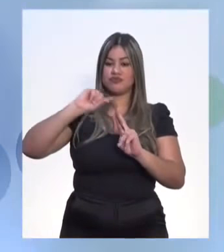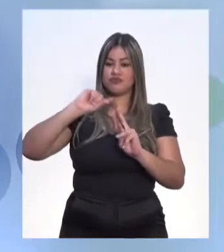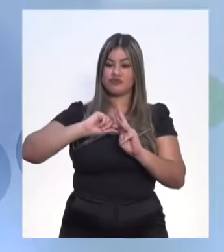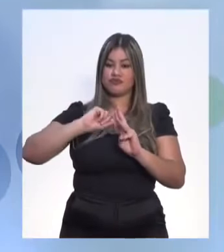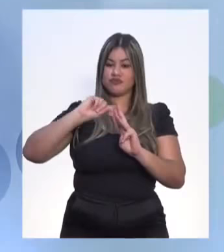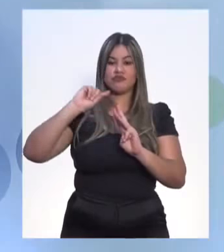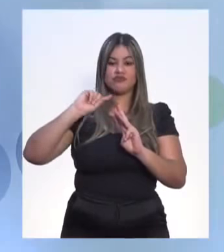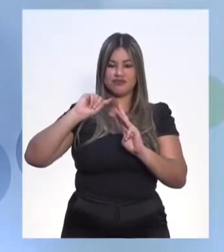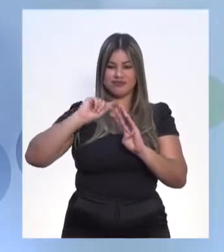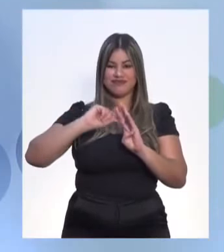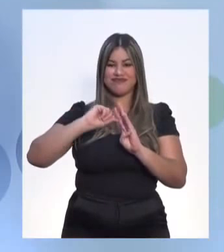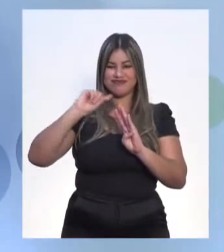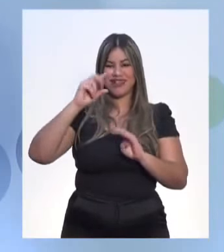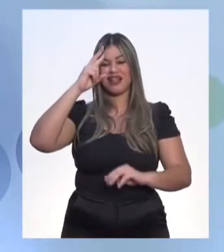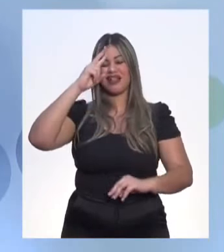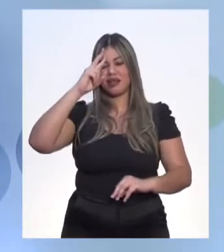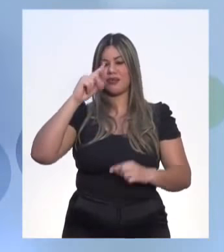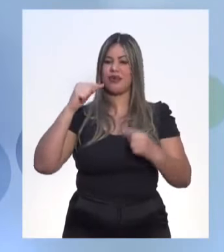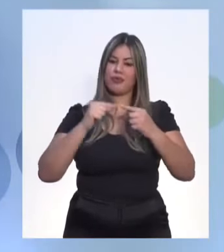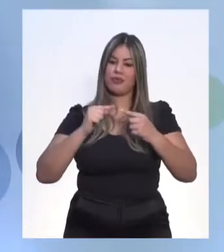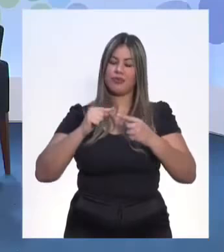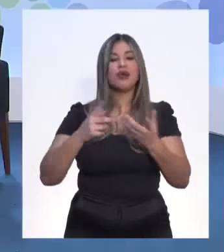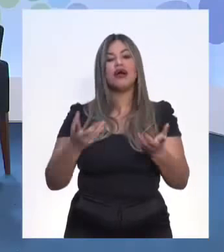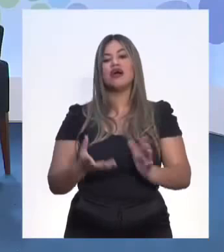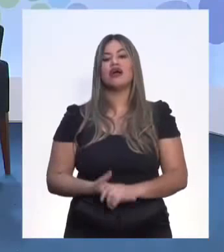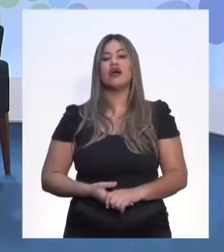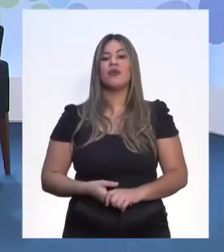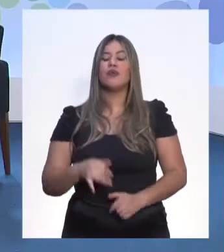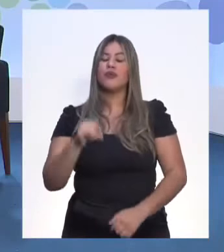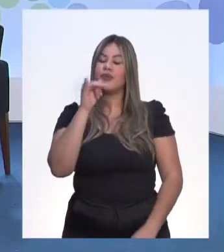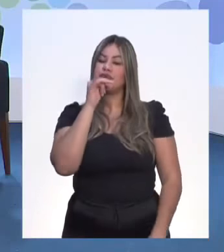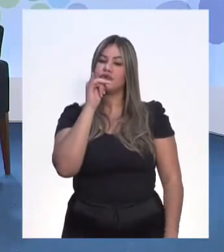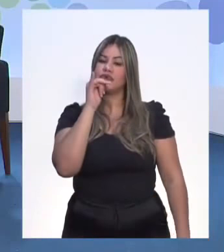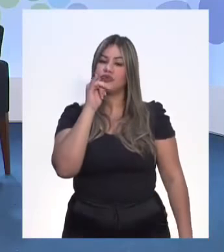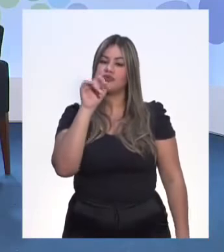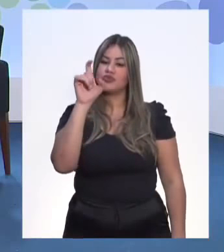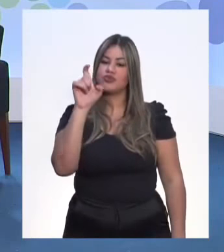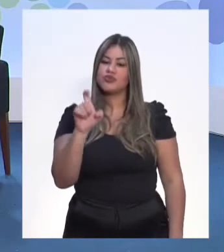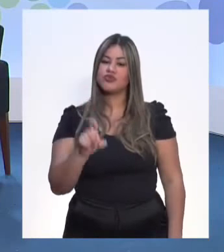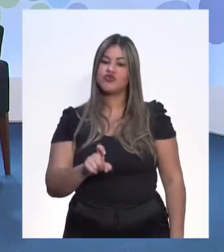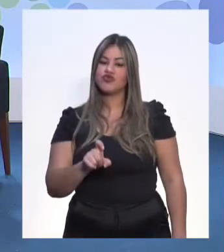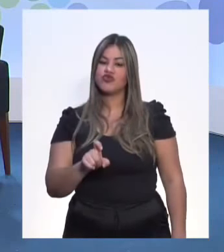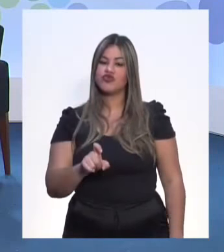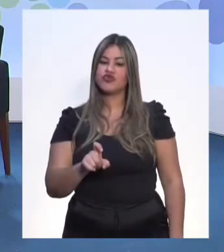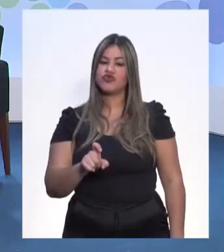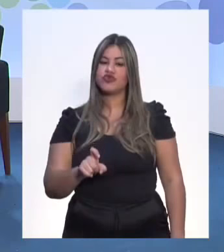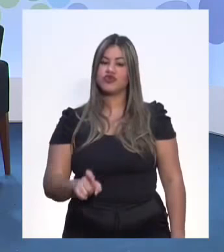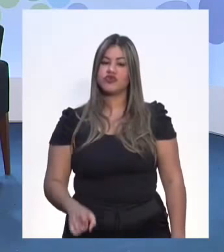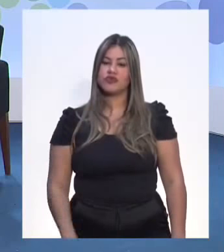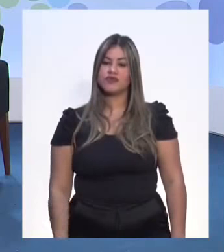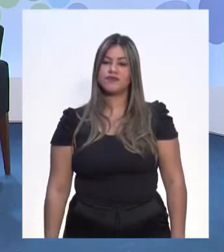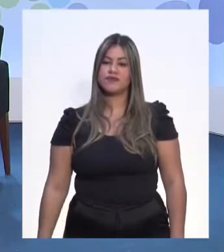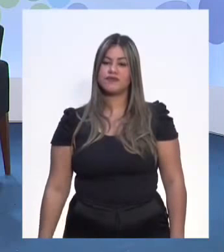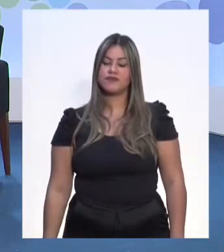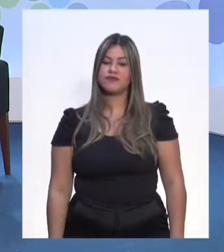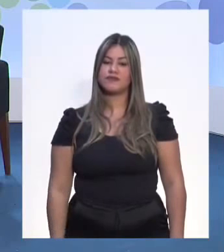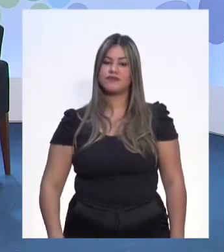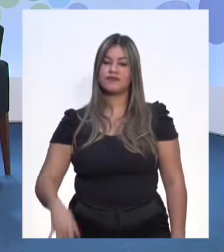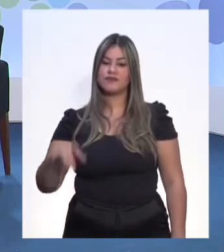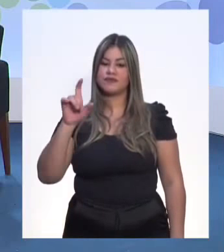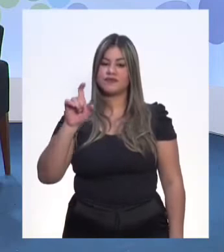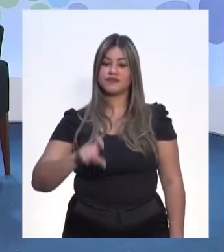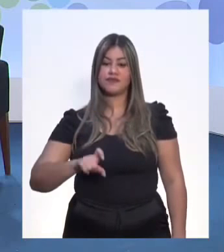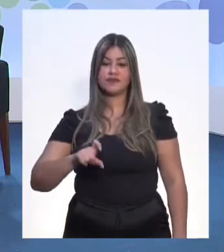fala em posicional Exatamente isso então por exemplo se você pegar o X cá deixa eu pegar aqui o